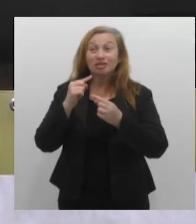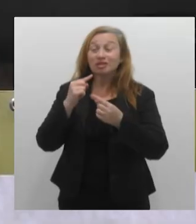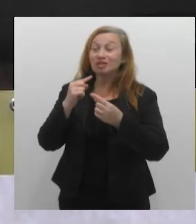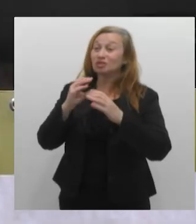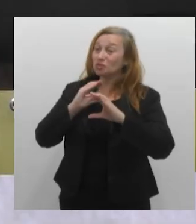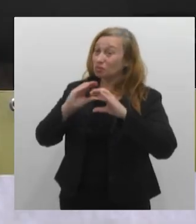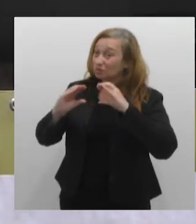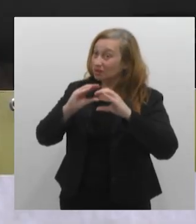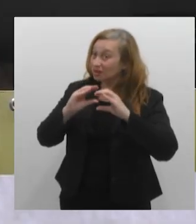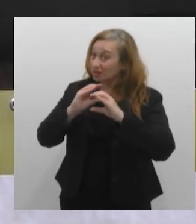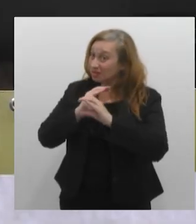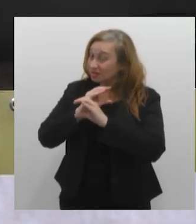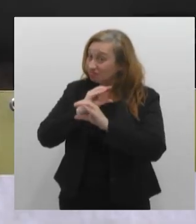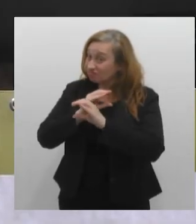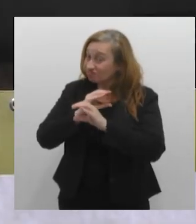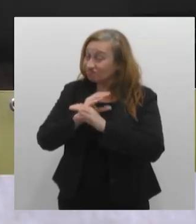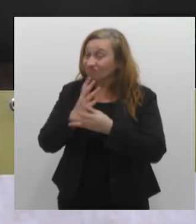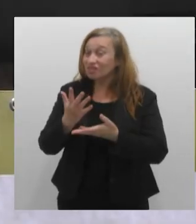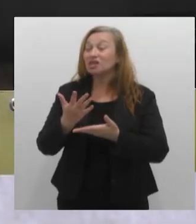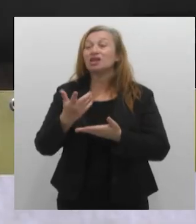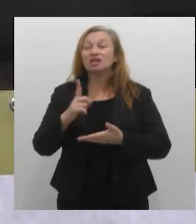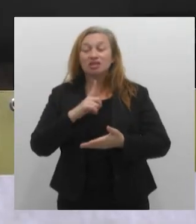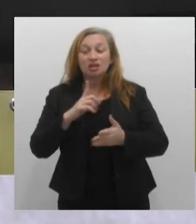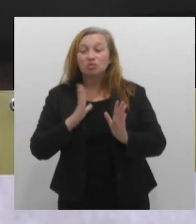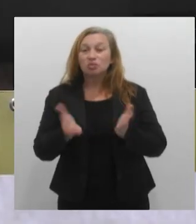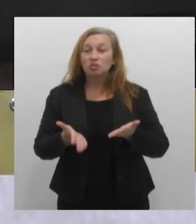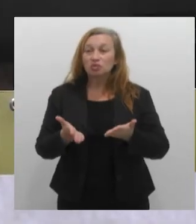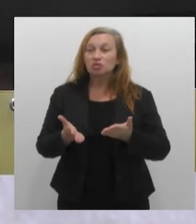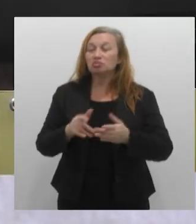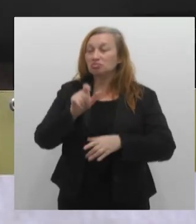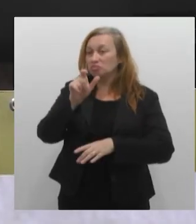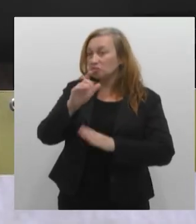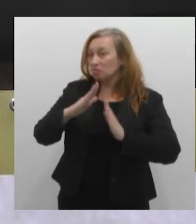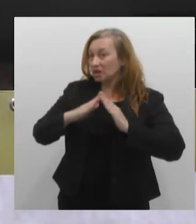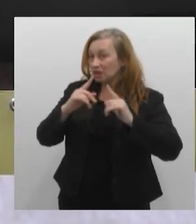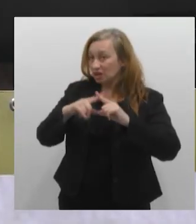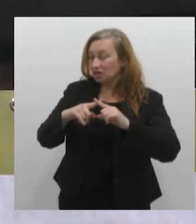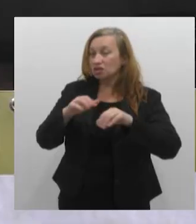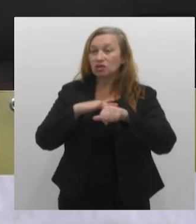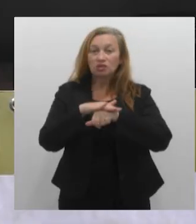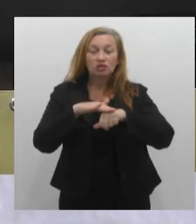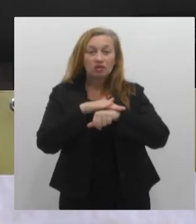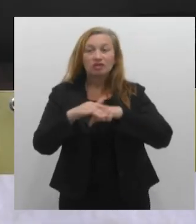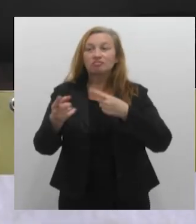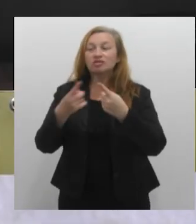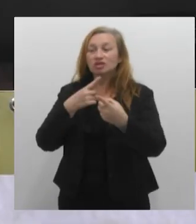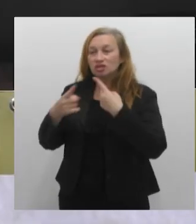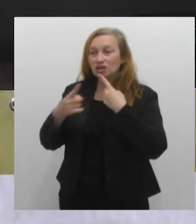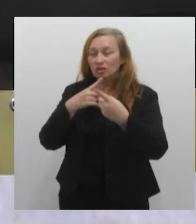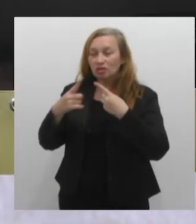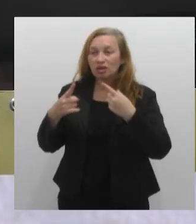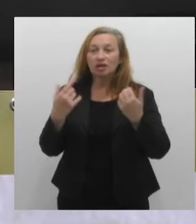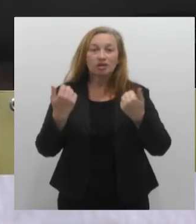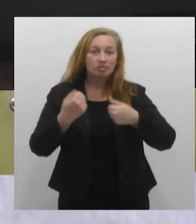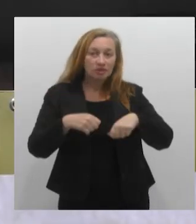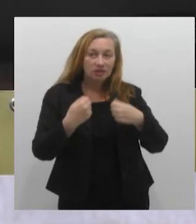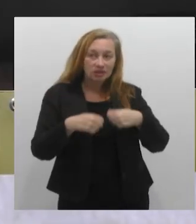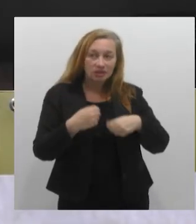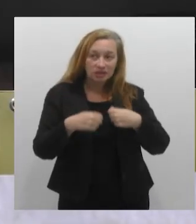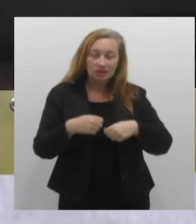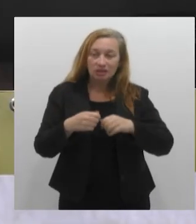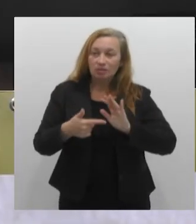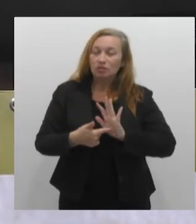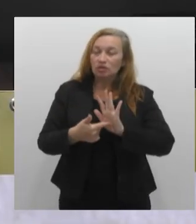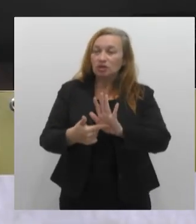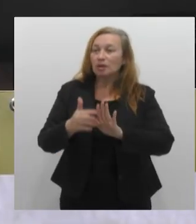nós temos hoje uma igreja que dialoga, que conversa, que é presente, que é viva e que precisa cada vez mais se